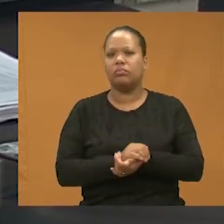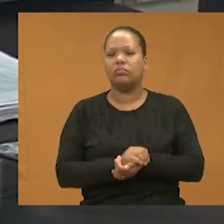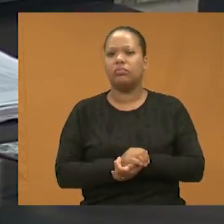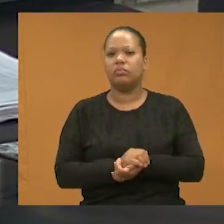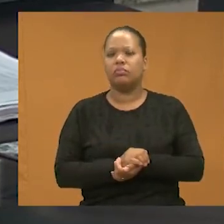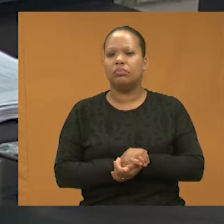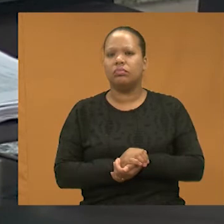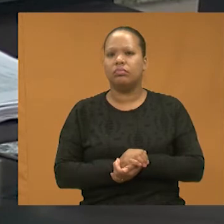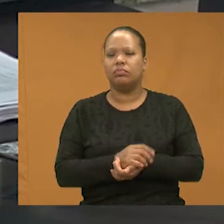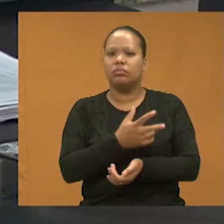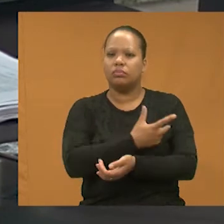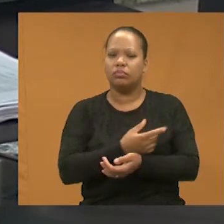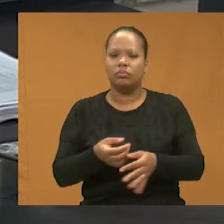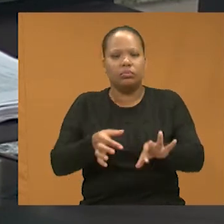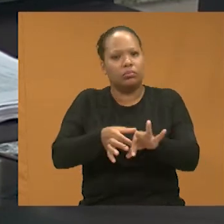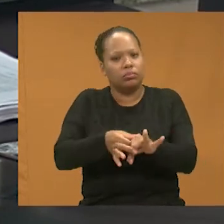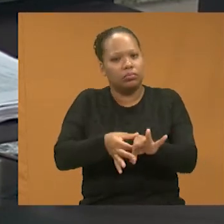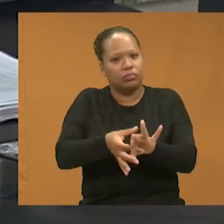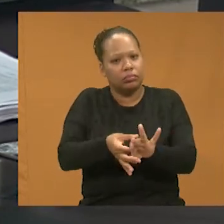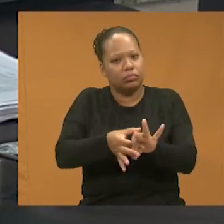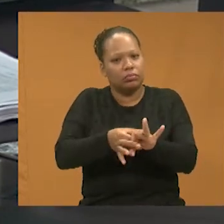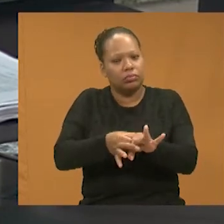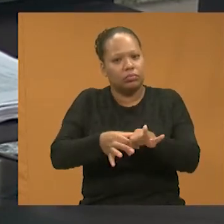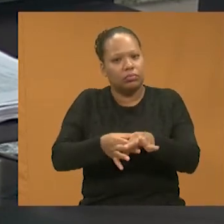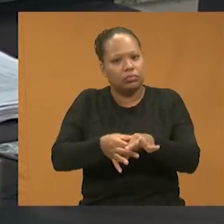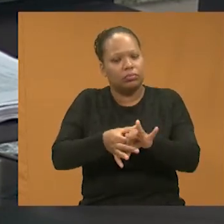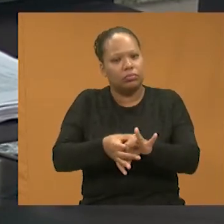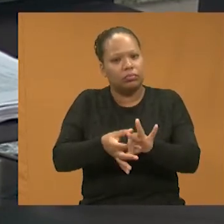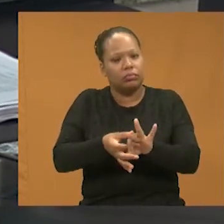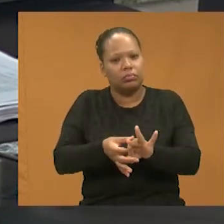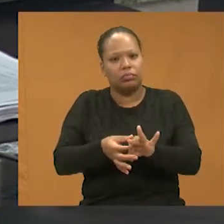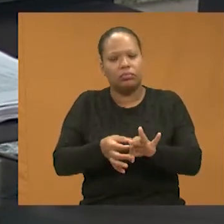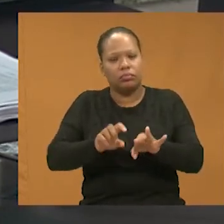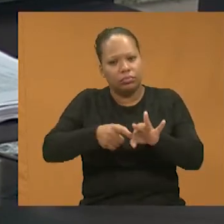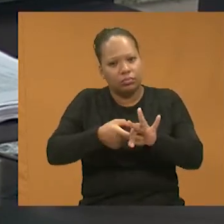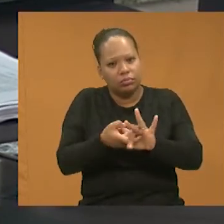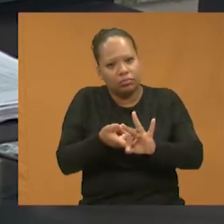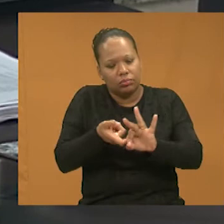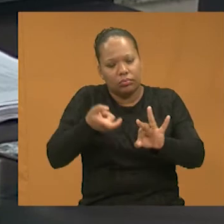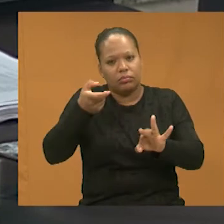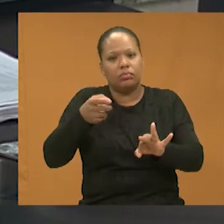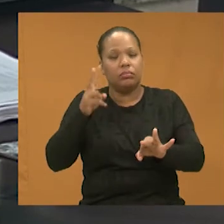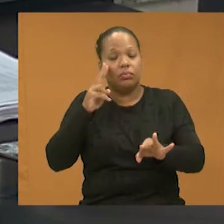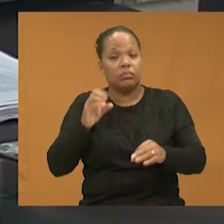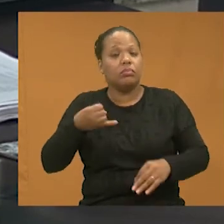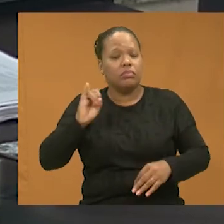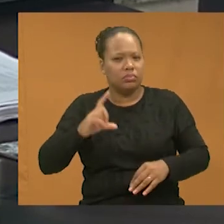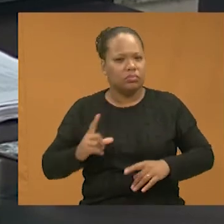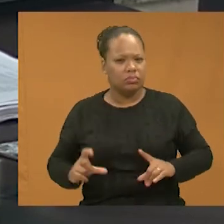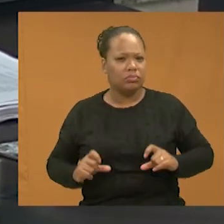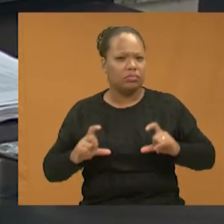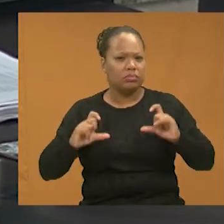próstata, onde esse exame coleta amostra para saber se a pessoa tem um